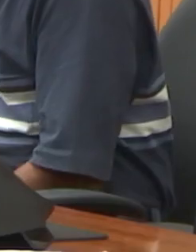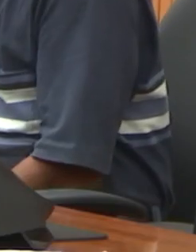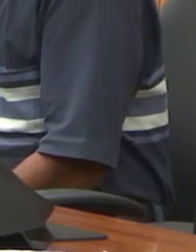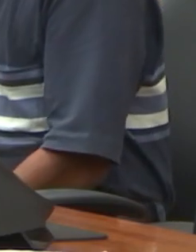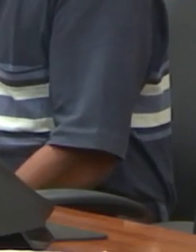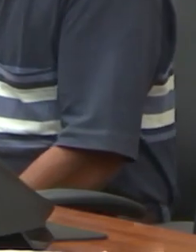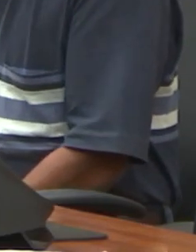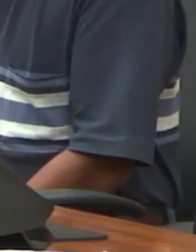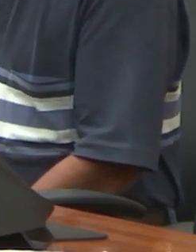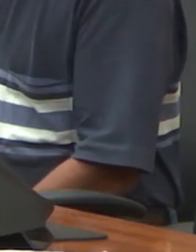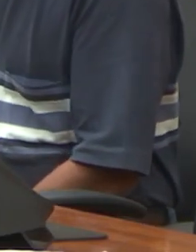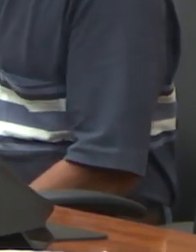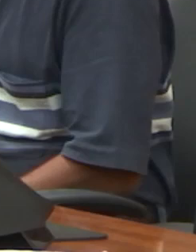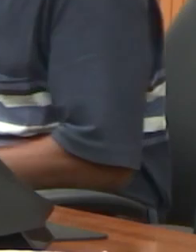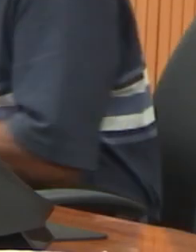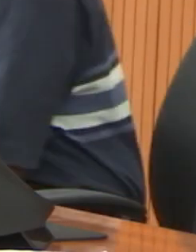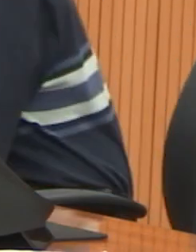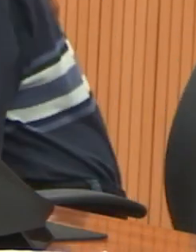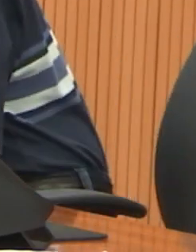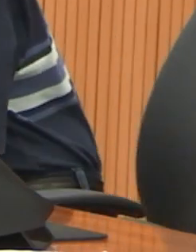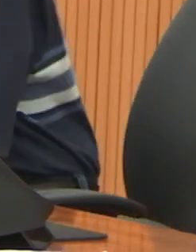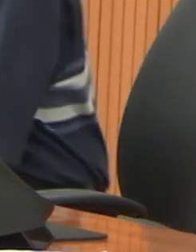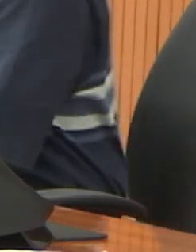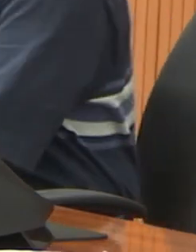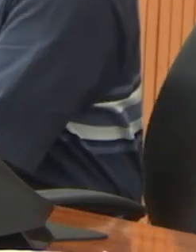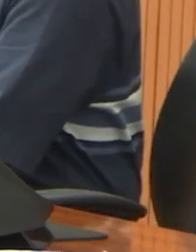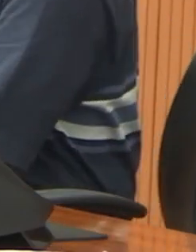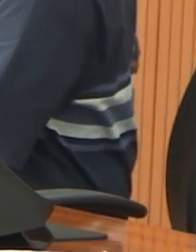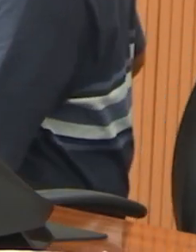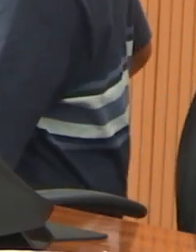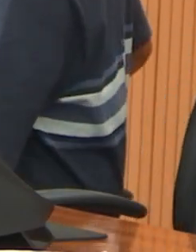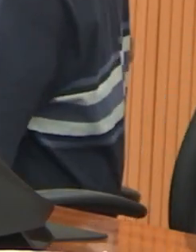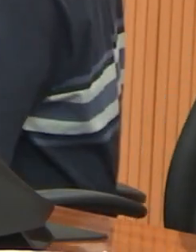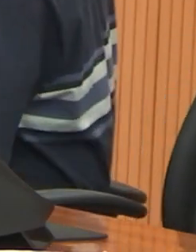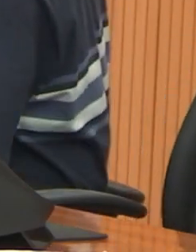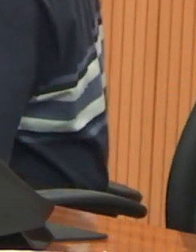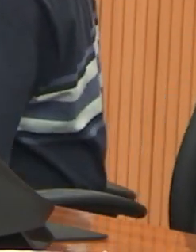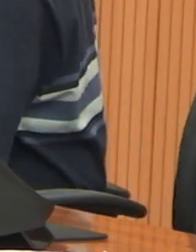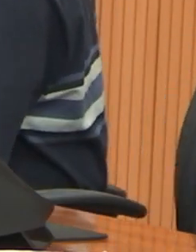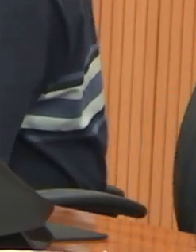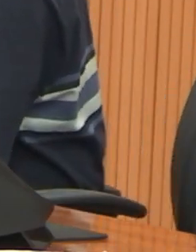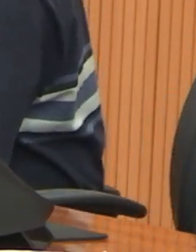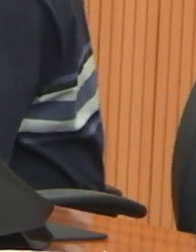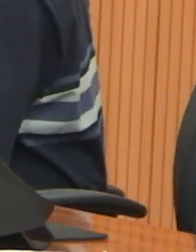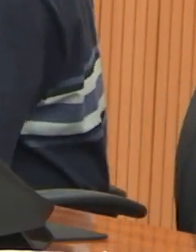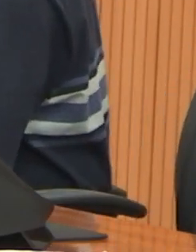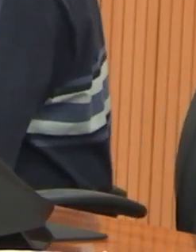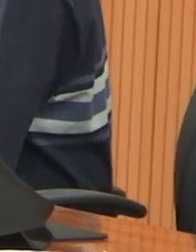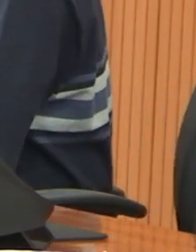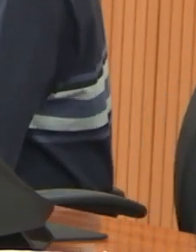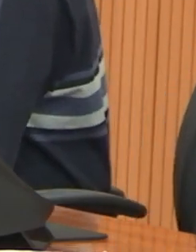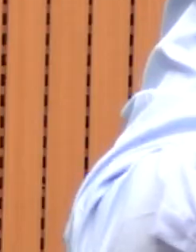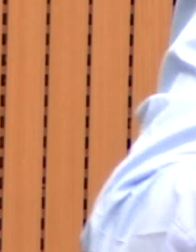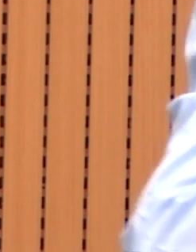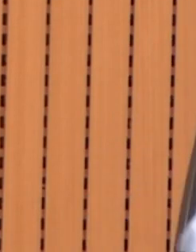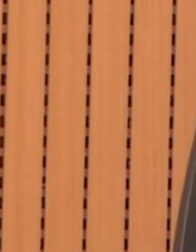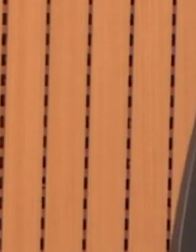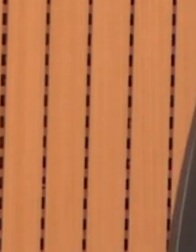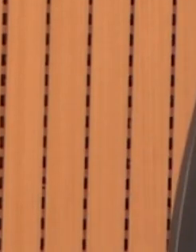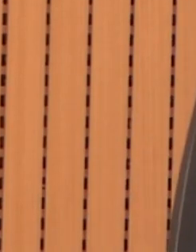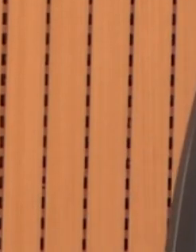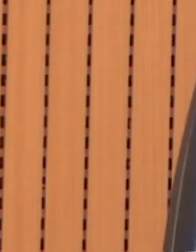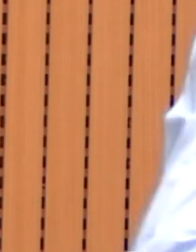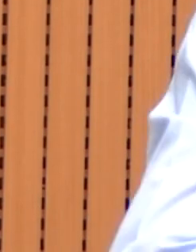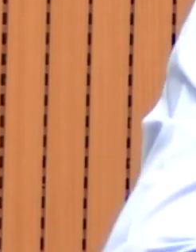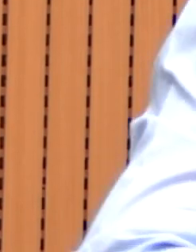Eu gostaria, então, só de introduzir do que se trata esse tema que a gente vai tratar agora, vai falar agora, né? O SAD é o